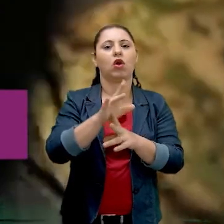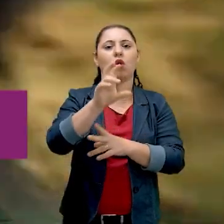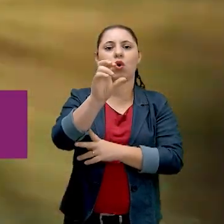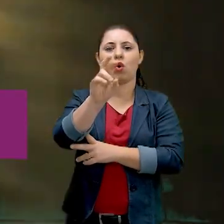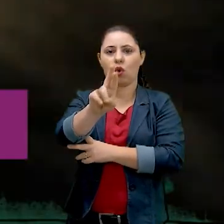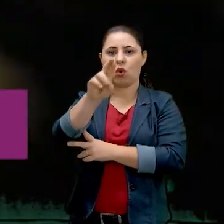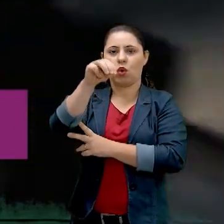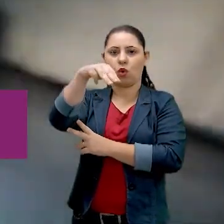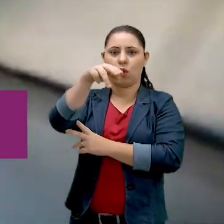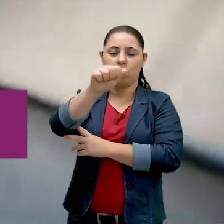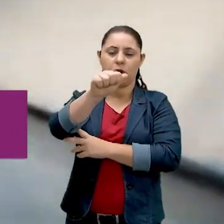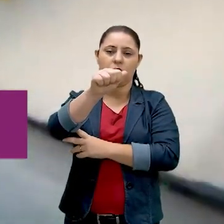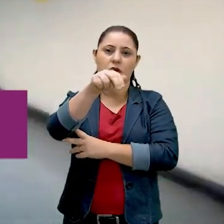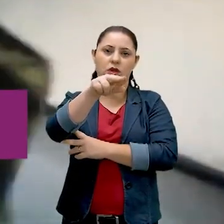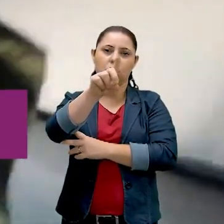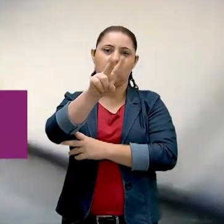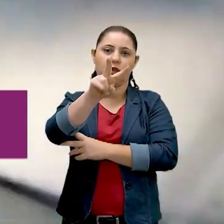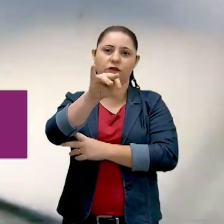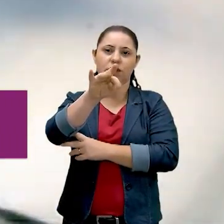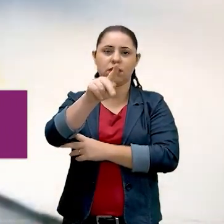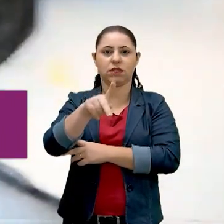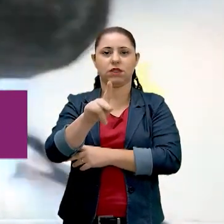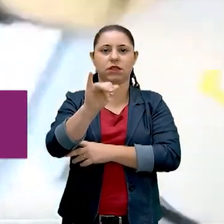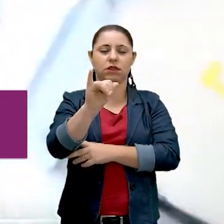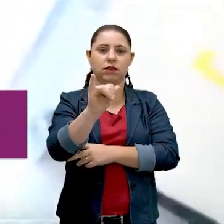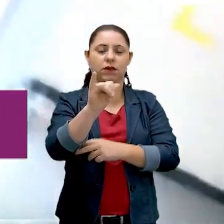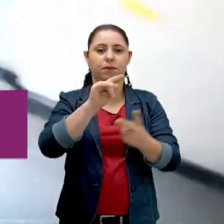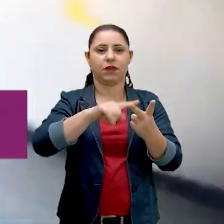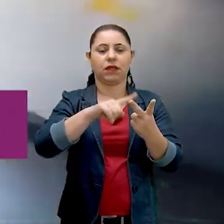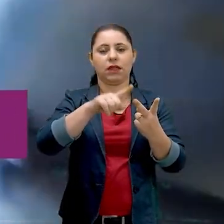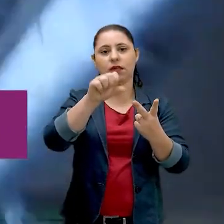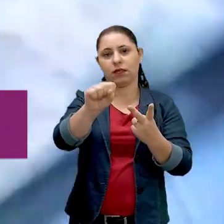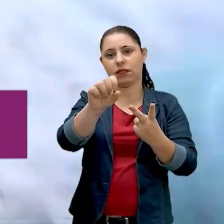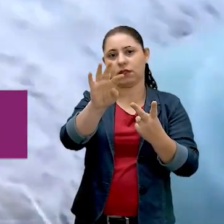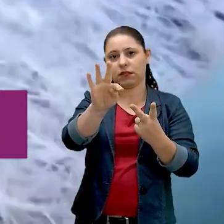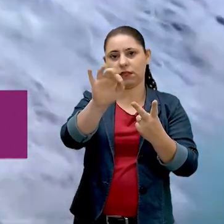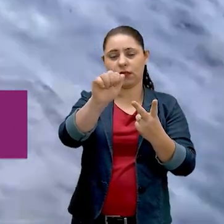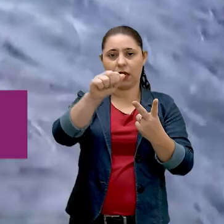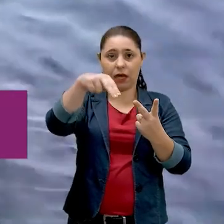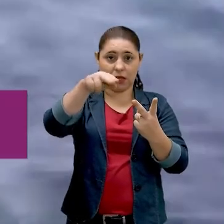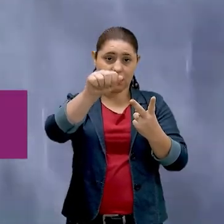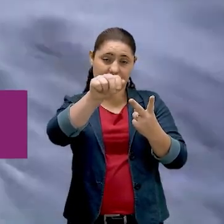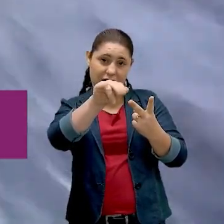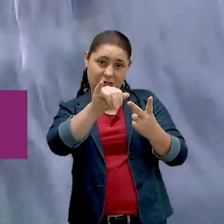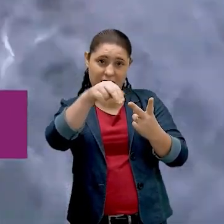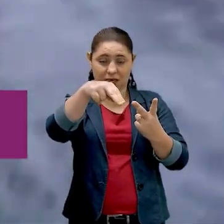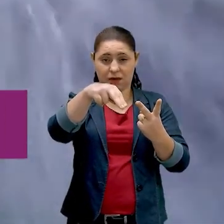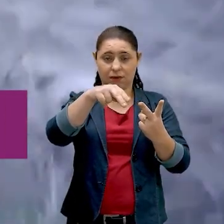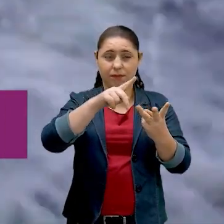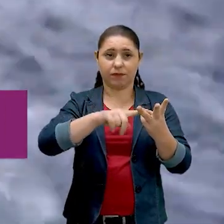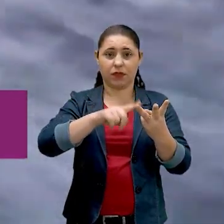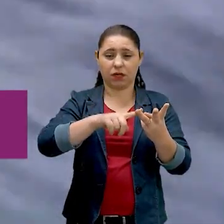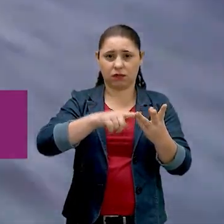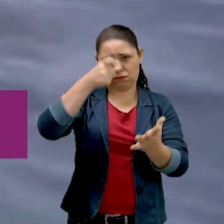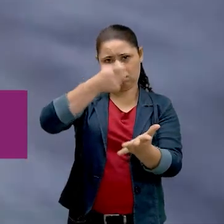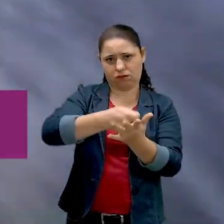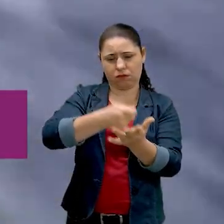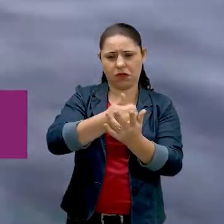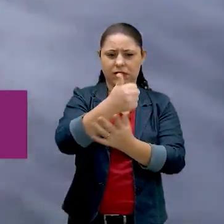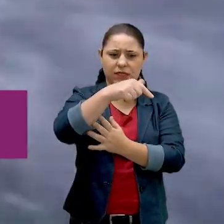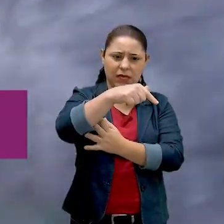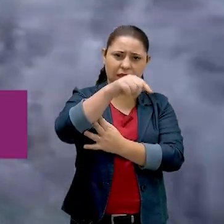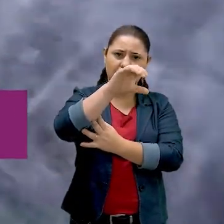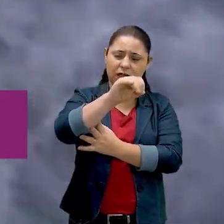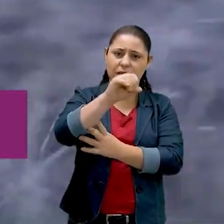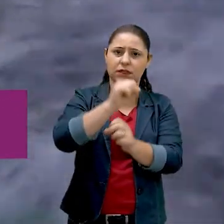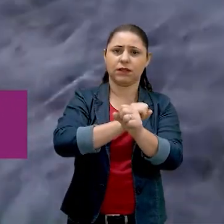os Romanovs, vieram Stalin e Lenin, 1917. Revolução Russa, socialismo, União Soviética. Ditadura,